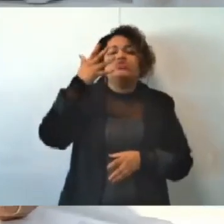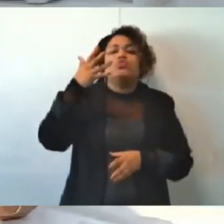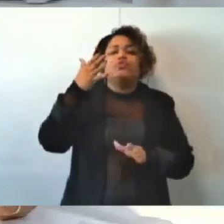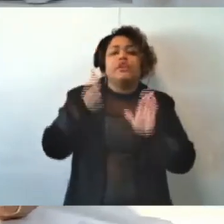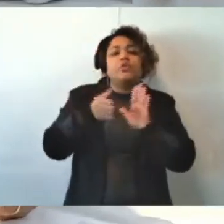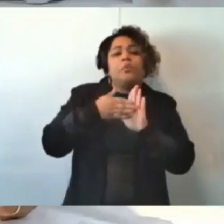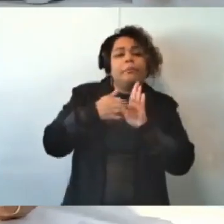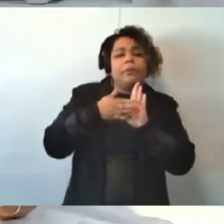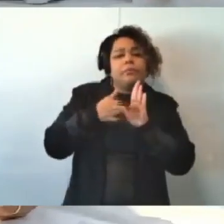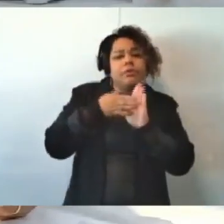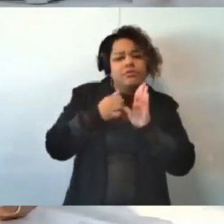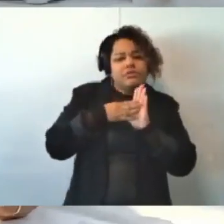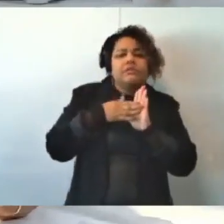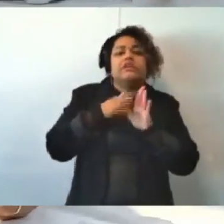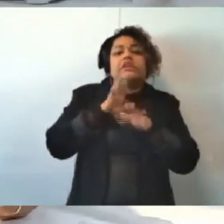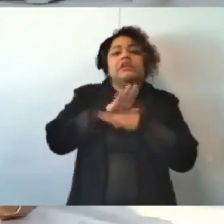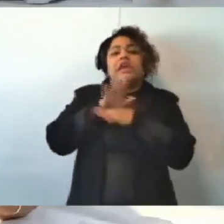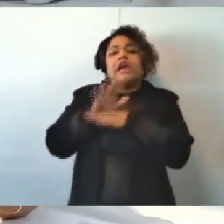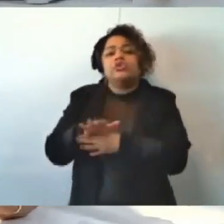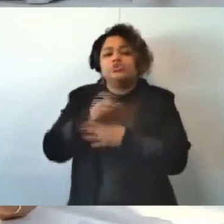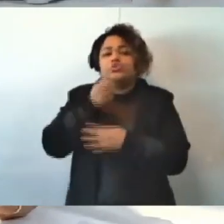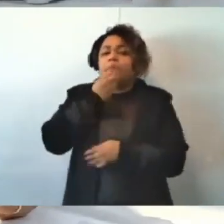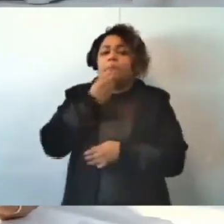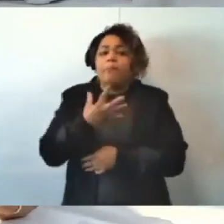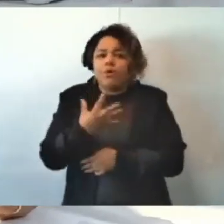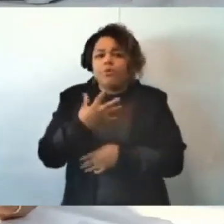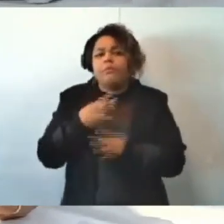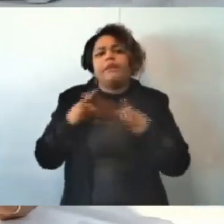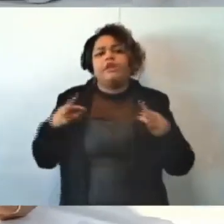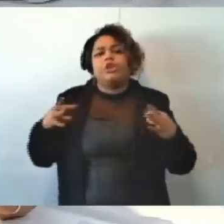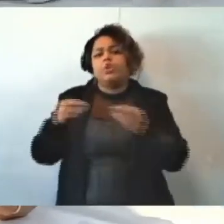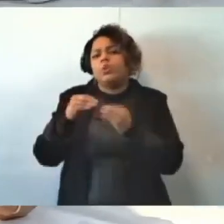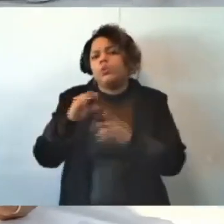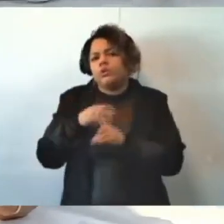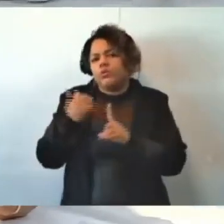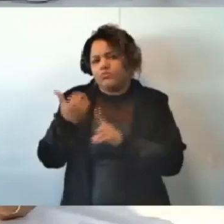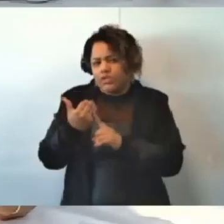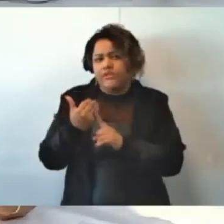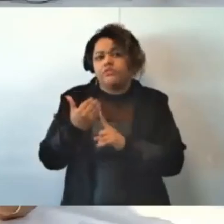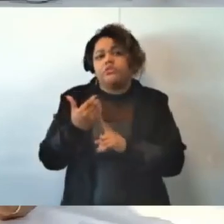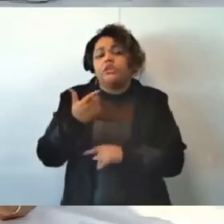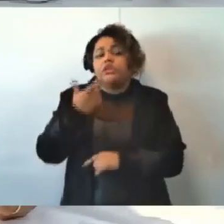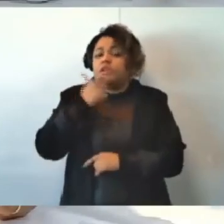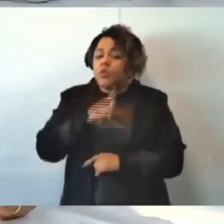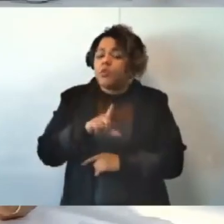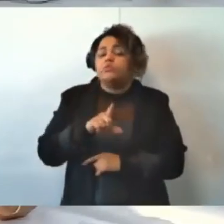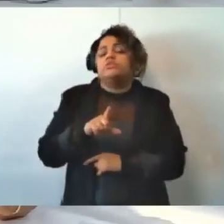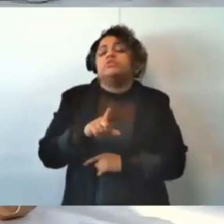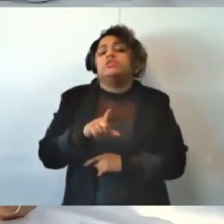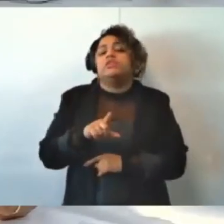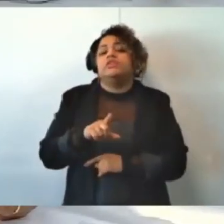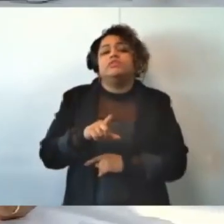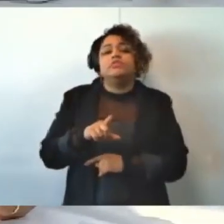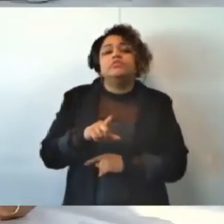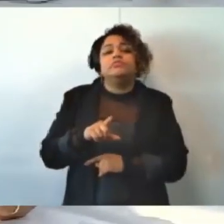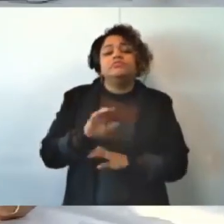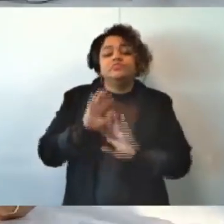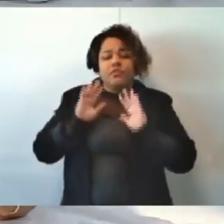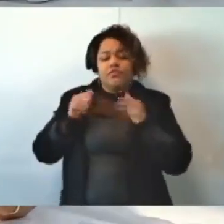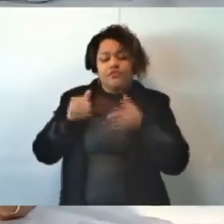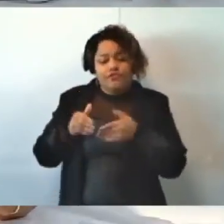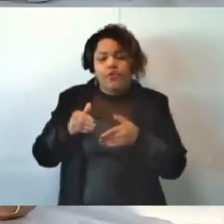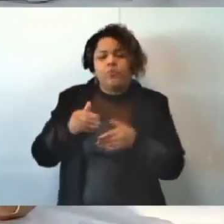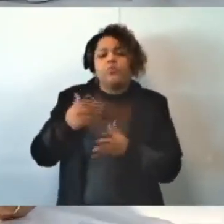Juntos, podemos encontrar o caminho que preserve nossa qualidade de vida enquanto promove o